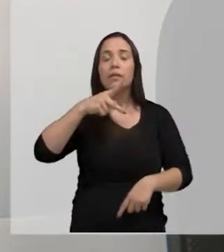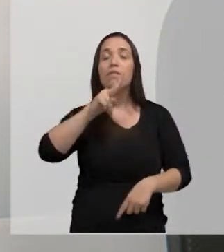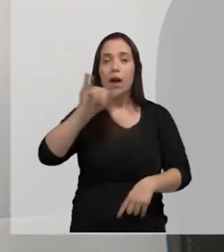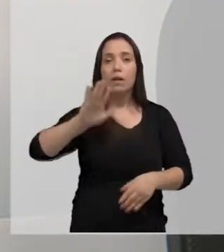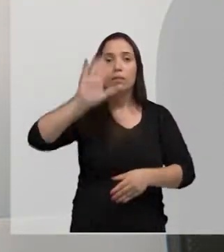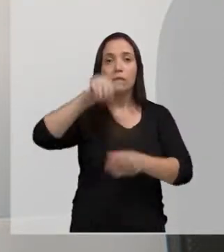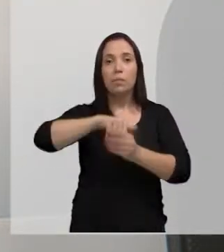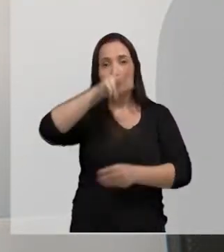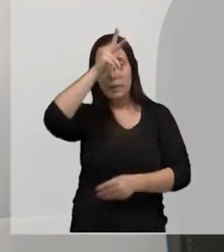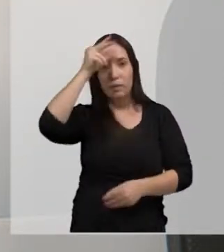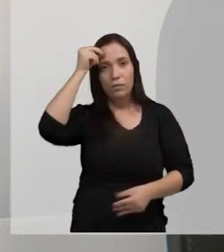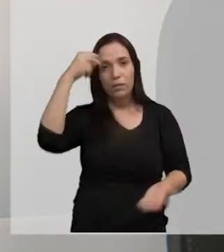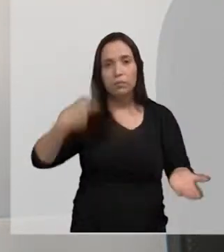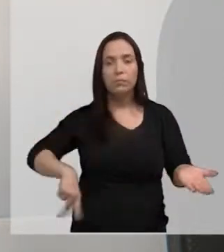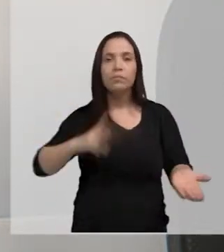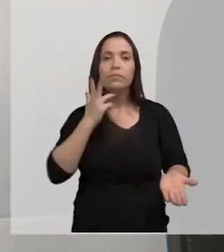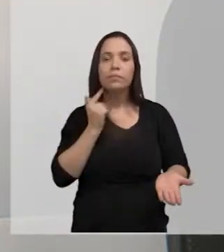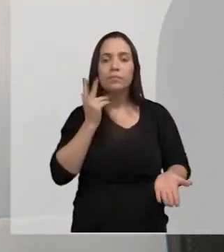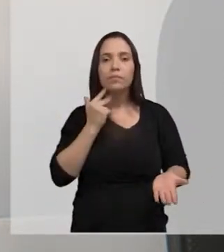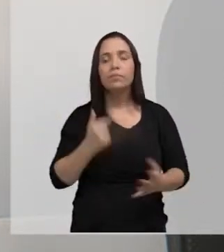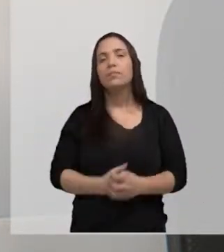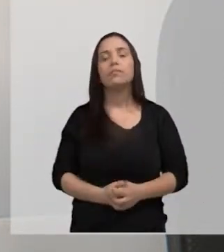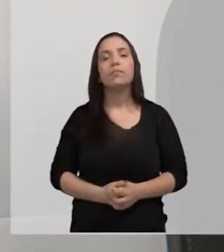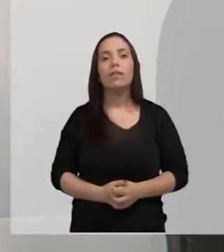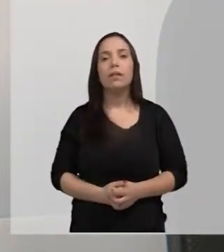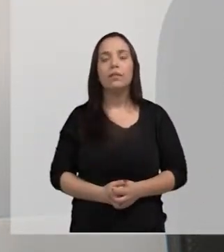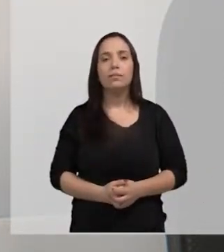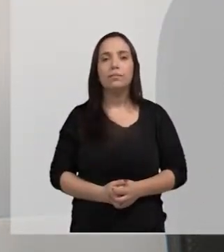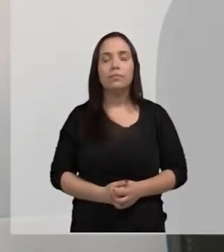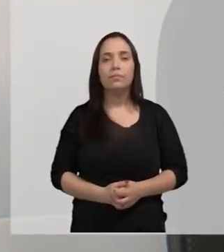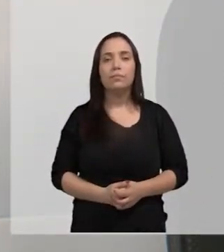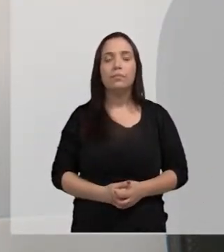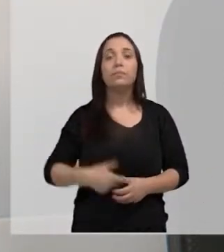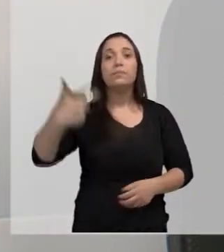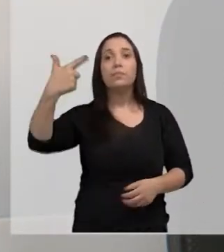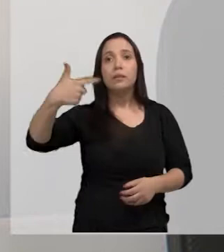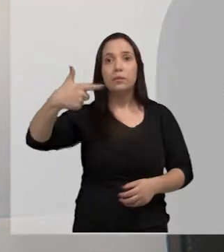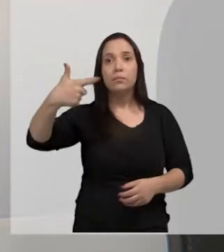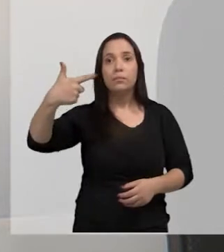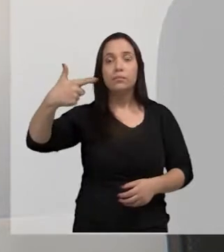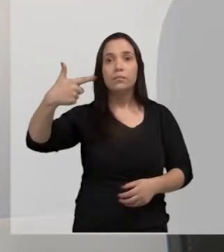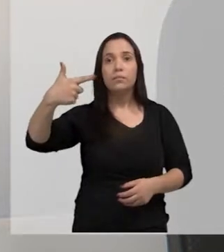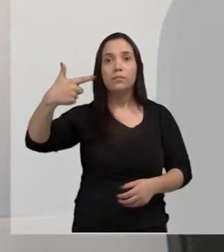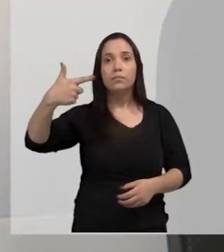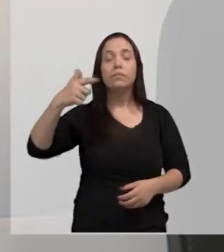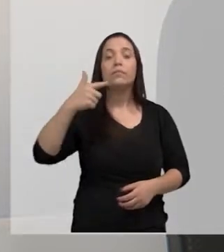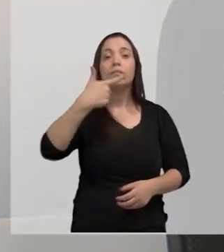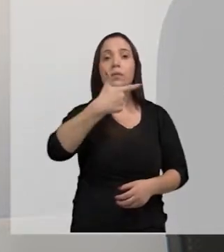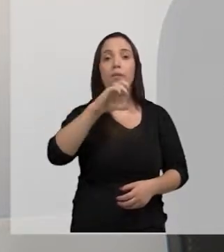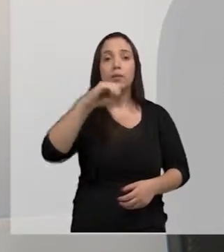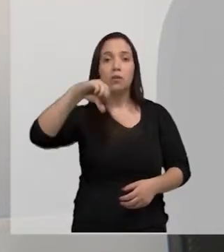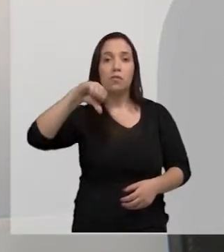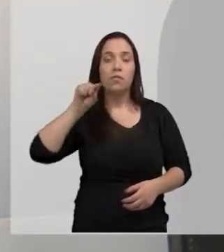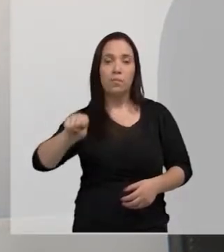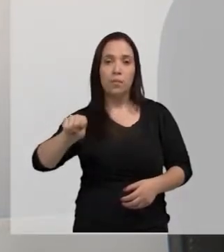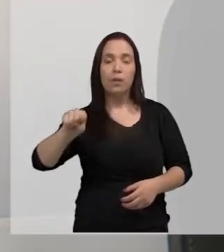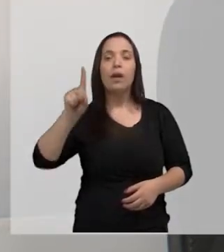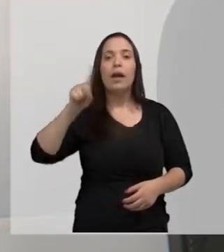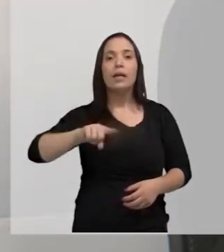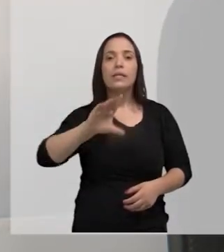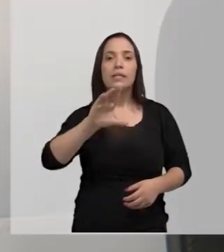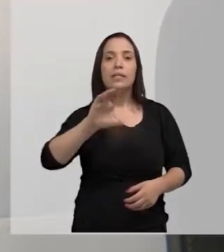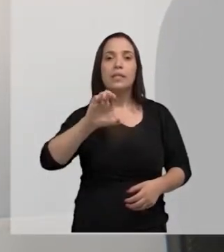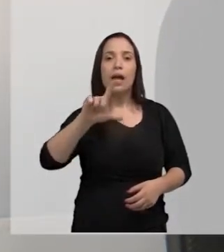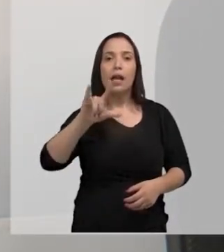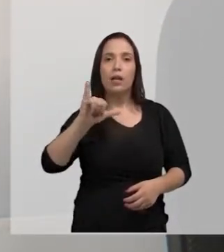de Fortaleza. Vamos lá, Luiz. O segundo colocado nesse processo, nada mais, nada menos, com 209 mil votos, Célio